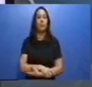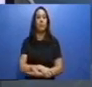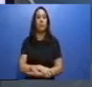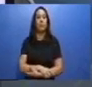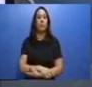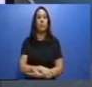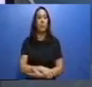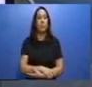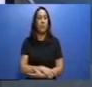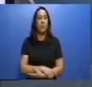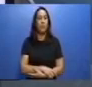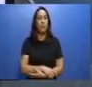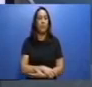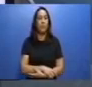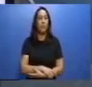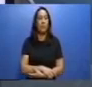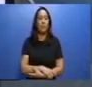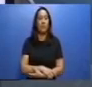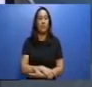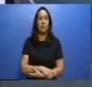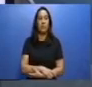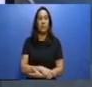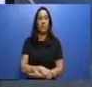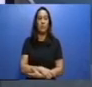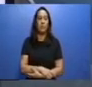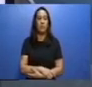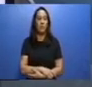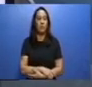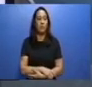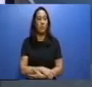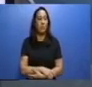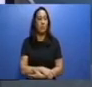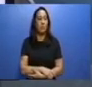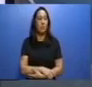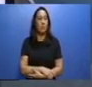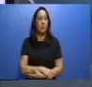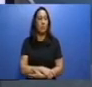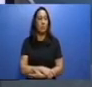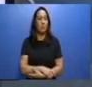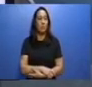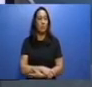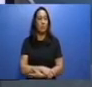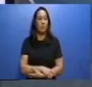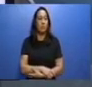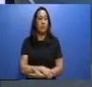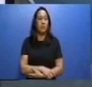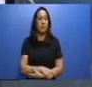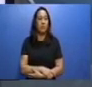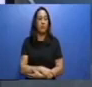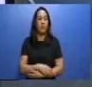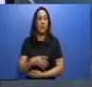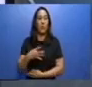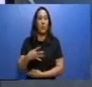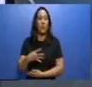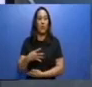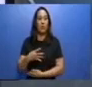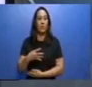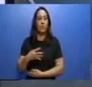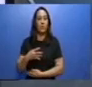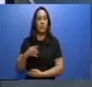fazer ele maior ou menor. O importante é que seja um quadrado com os 4 lados iguais, tá bom?